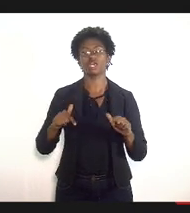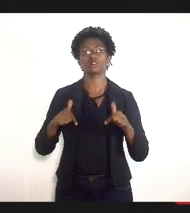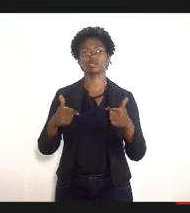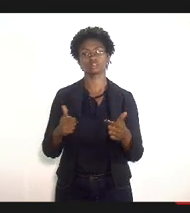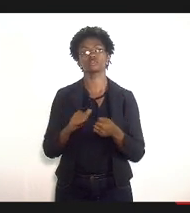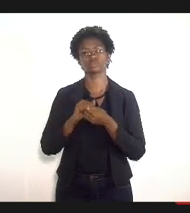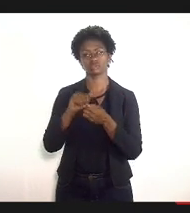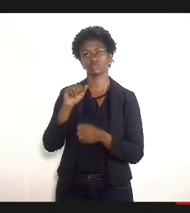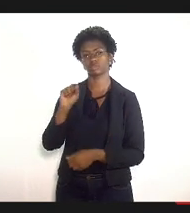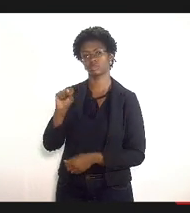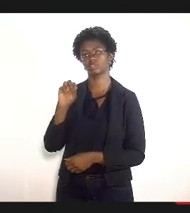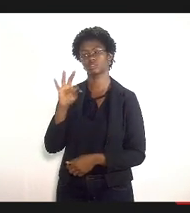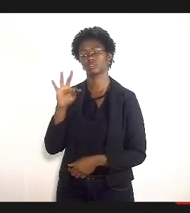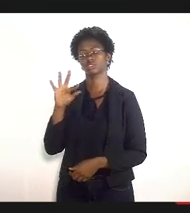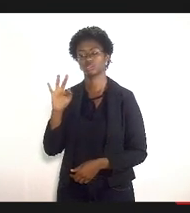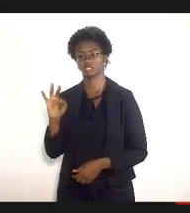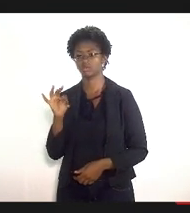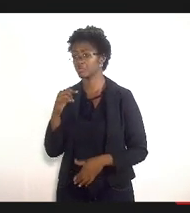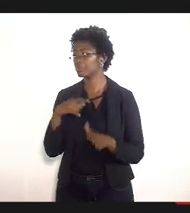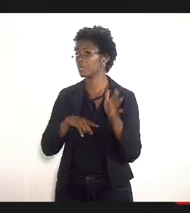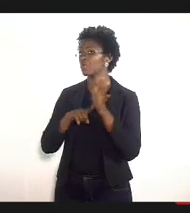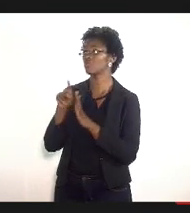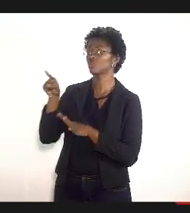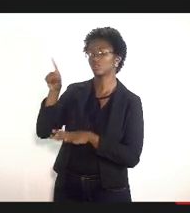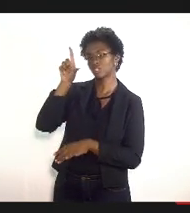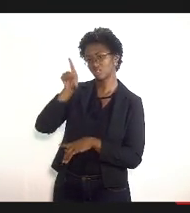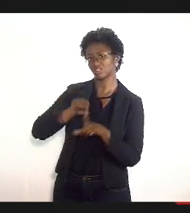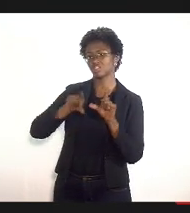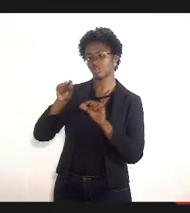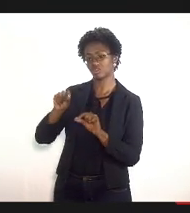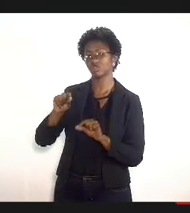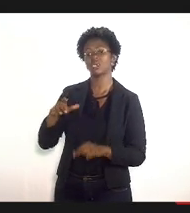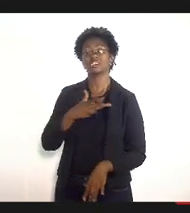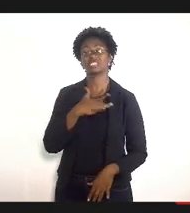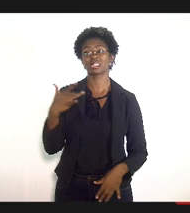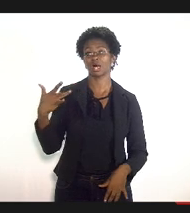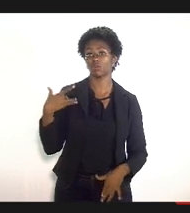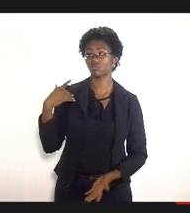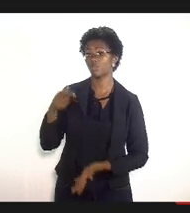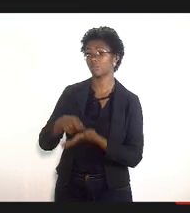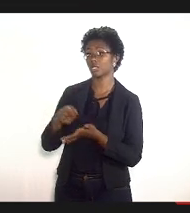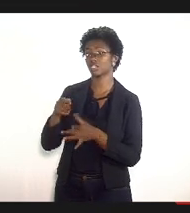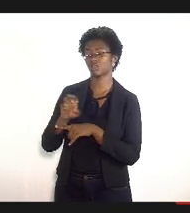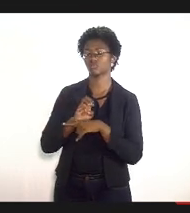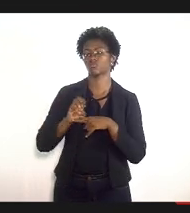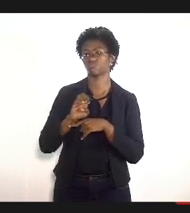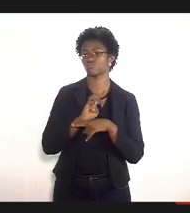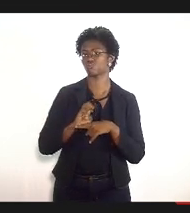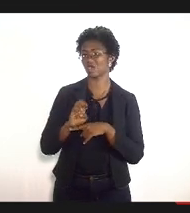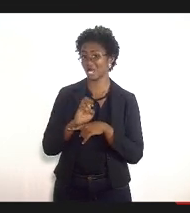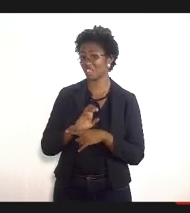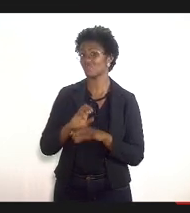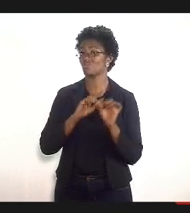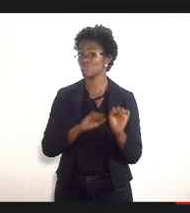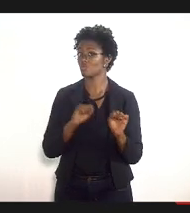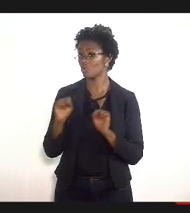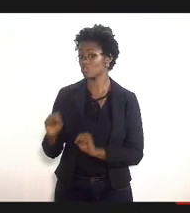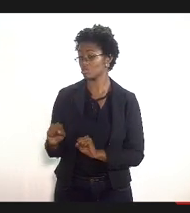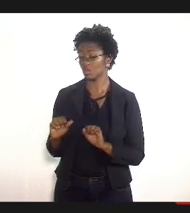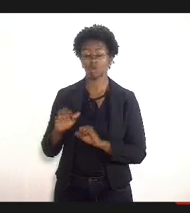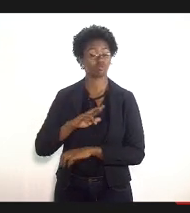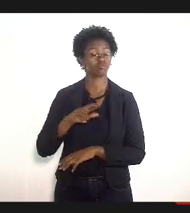Federal em questionamento a essa decisão. Saúde é dever do Estado, é um dever indeclinável do Estado, está